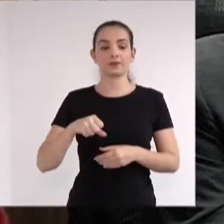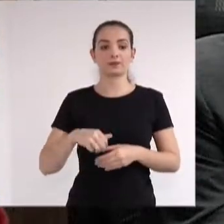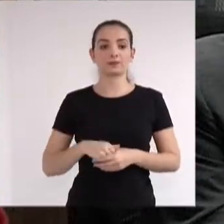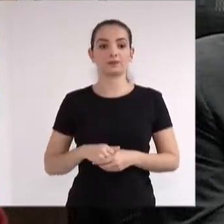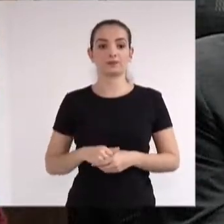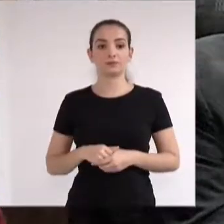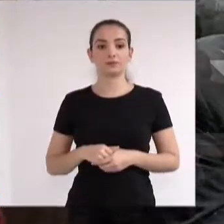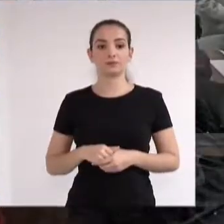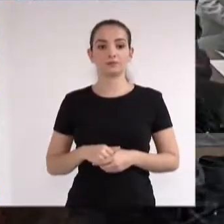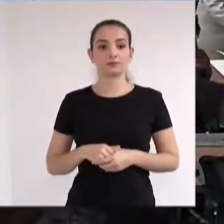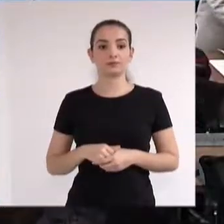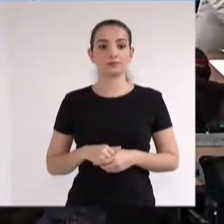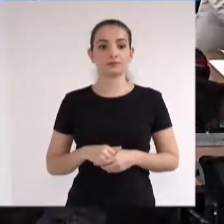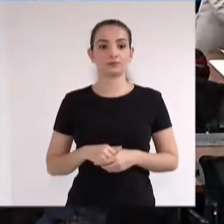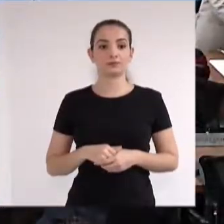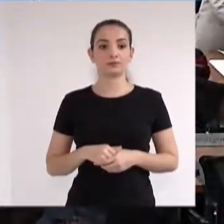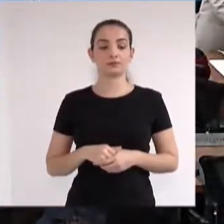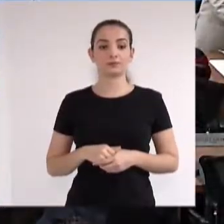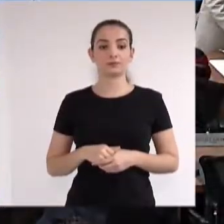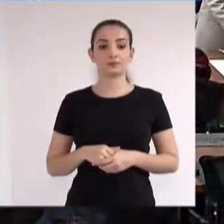sim.